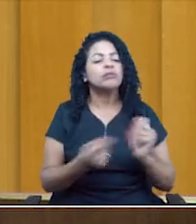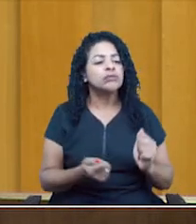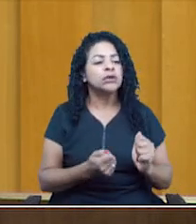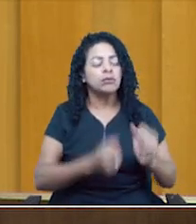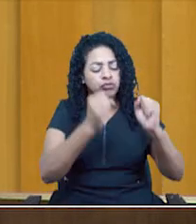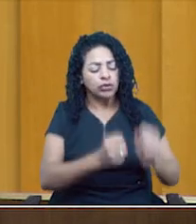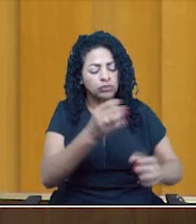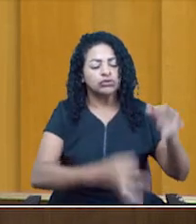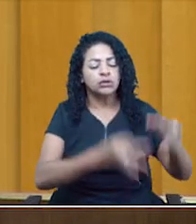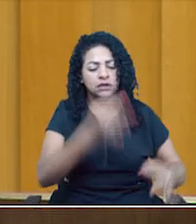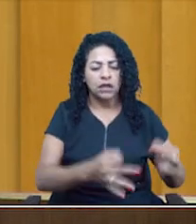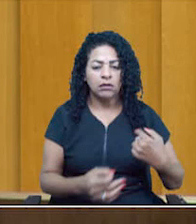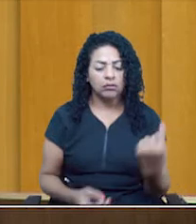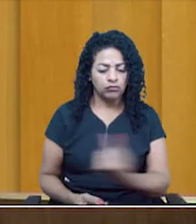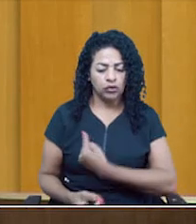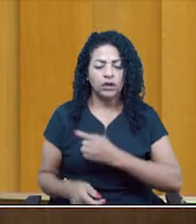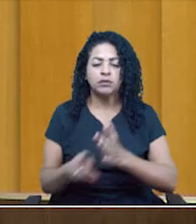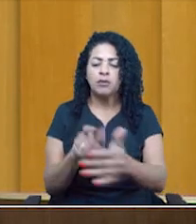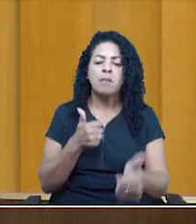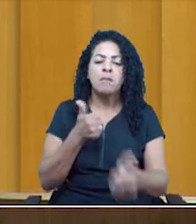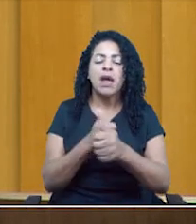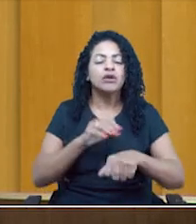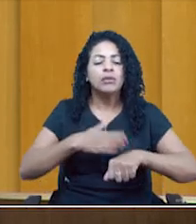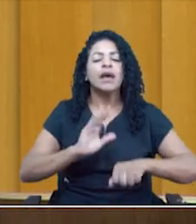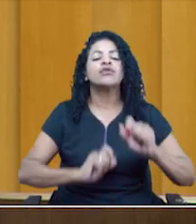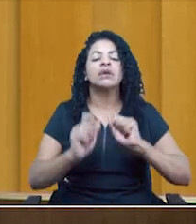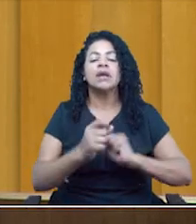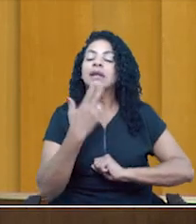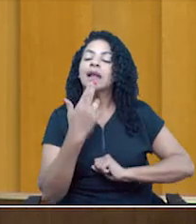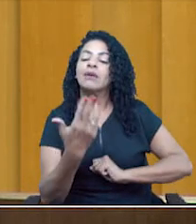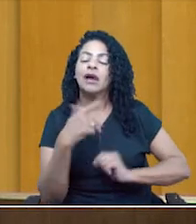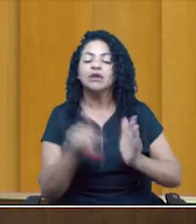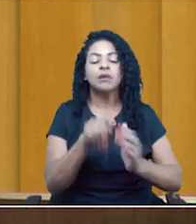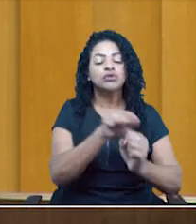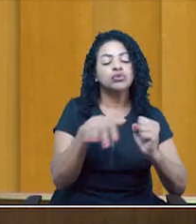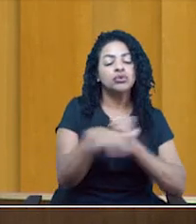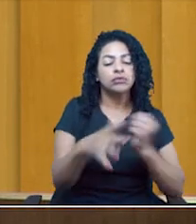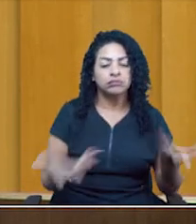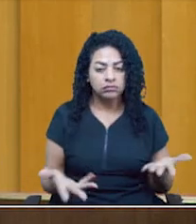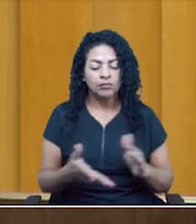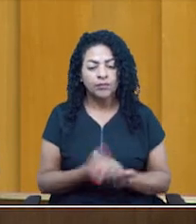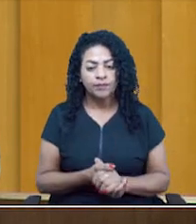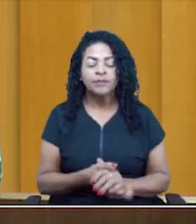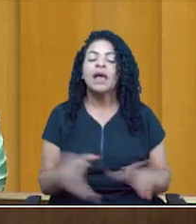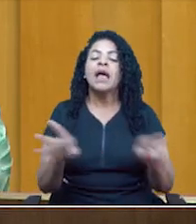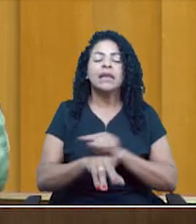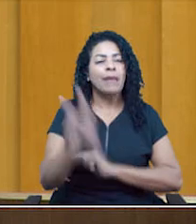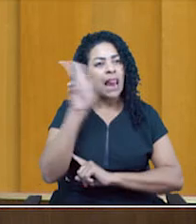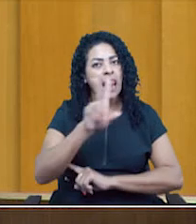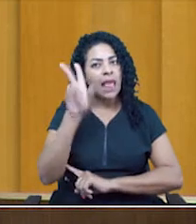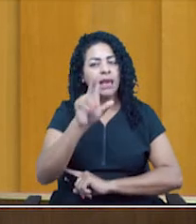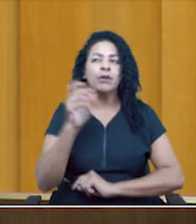possamos nos aproximar mais da linguagem da sociedade. Eu me lembro que, alguns anos